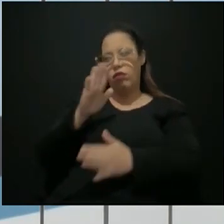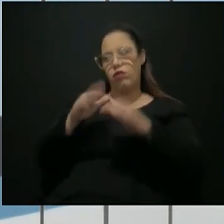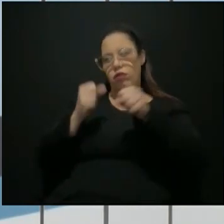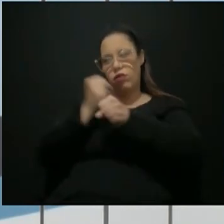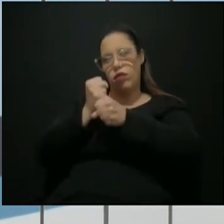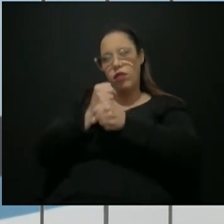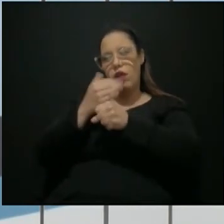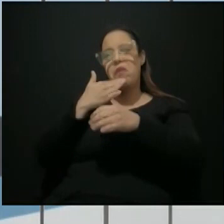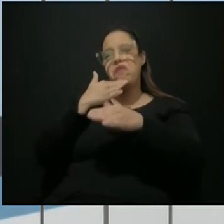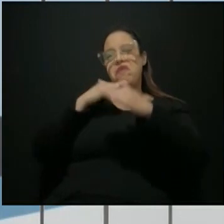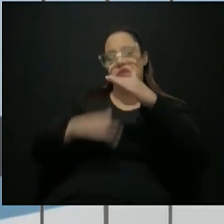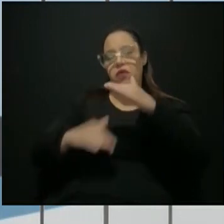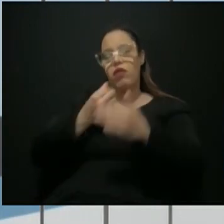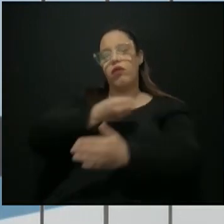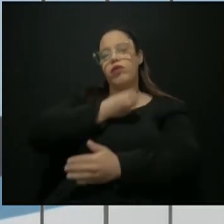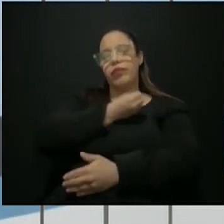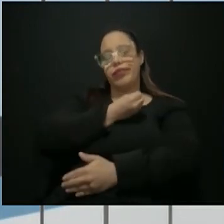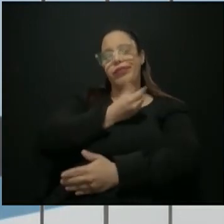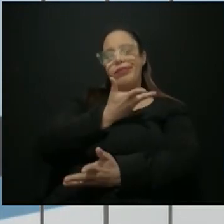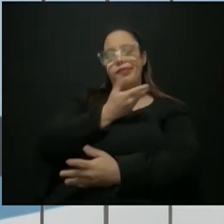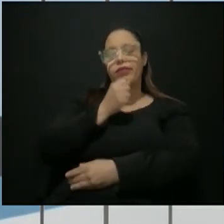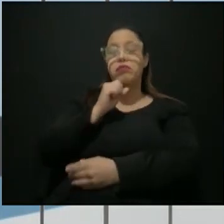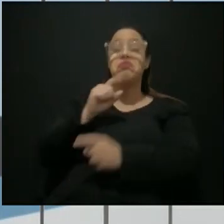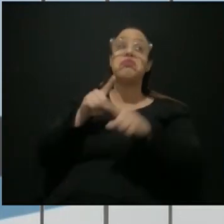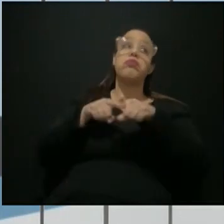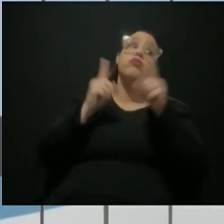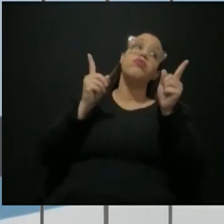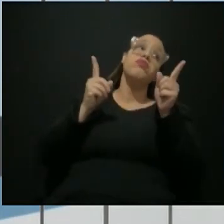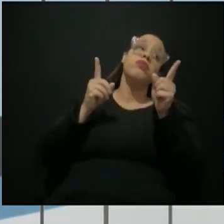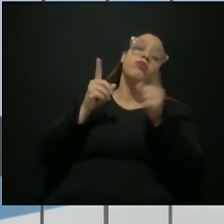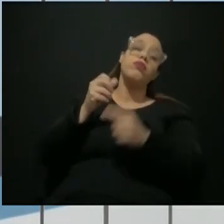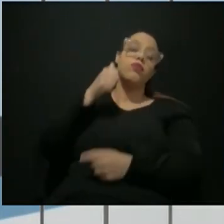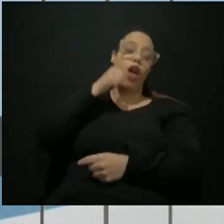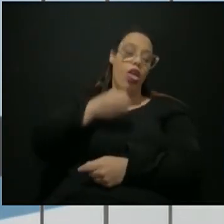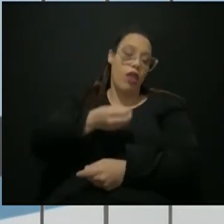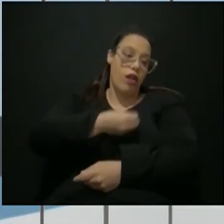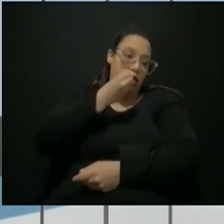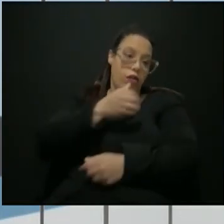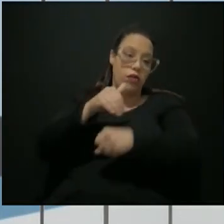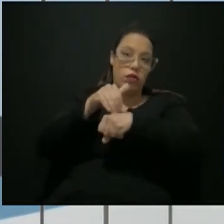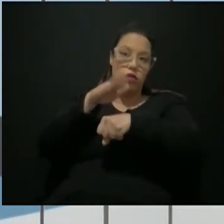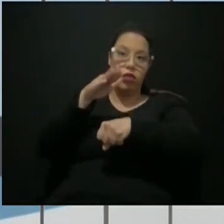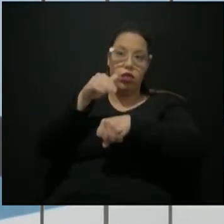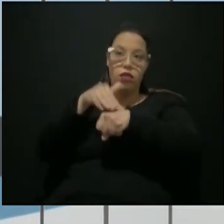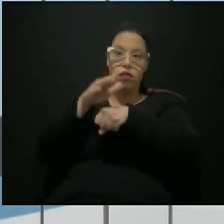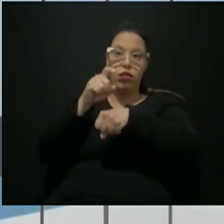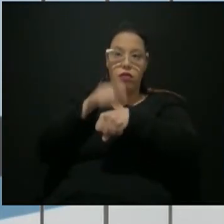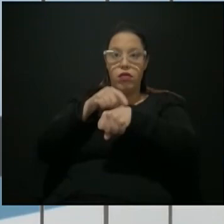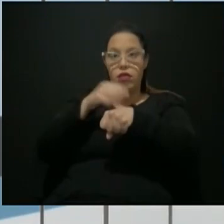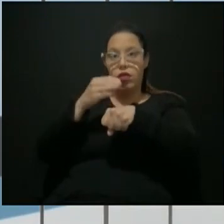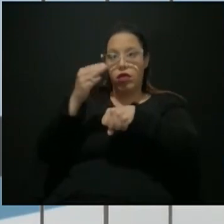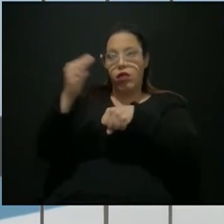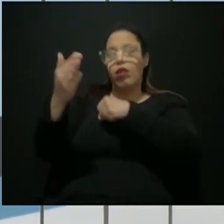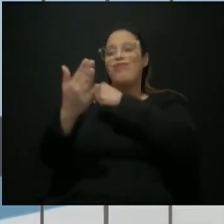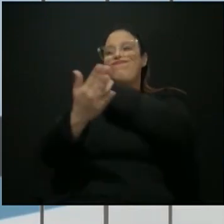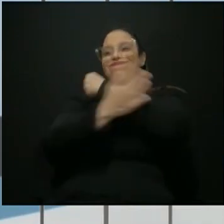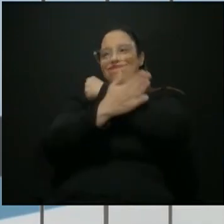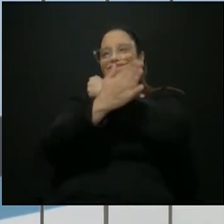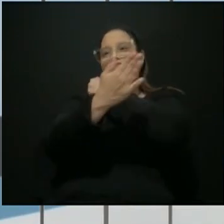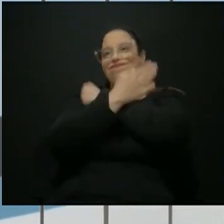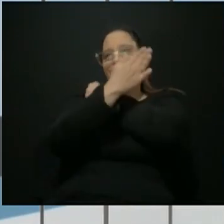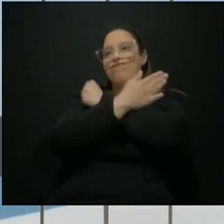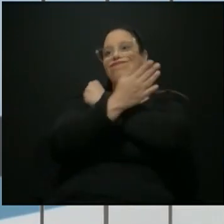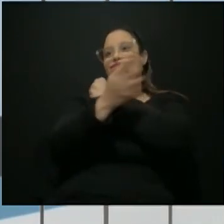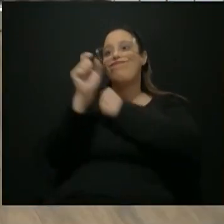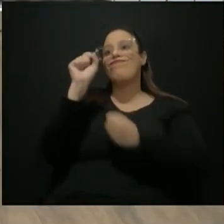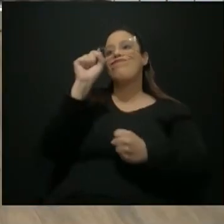mulheres. No entanto, as mulheres vivem mais, só que também vivem mais tempo dependente de cuidado. Também tem um ponto aí a